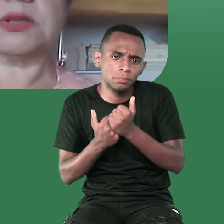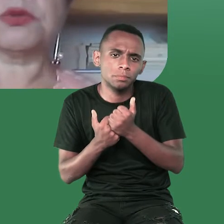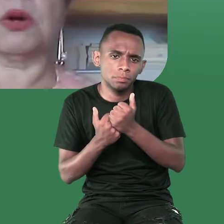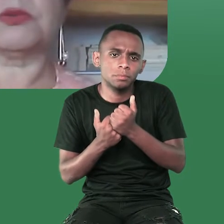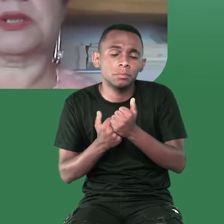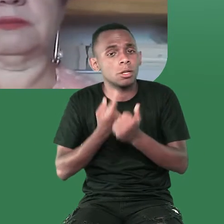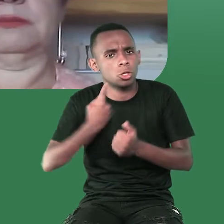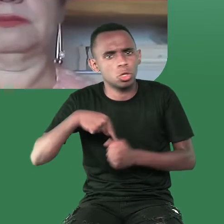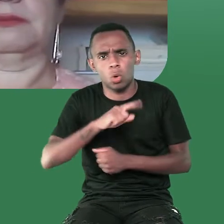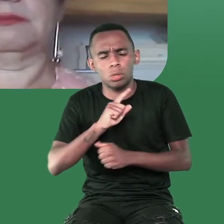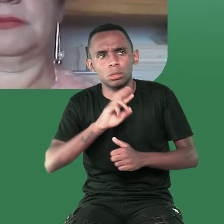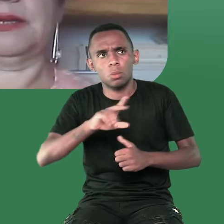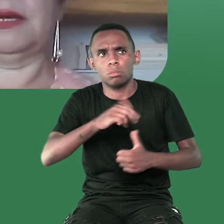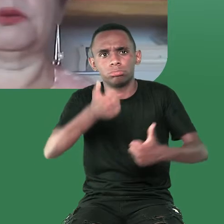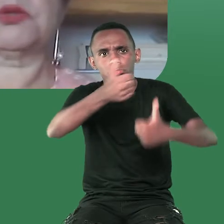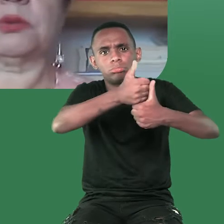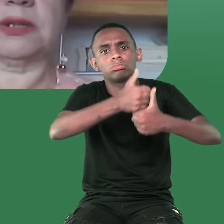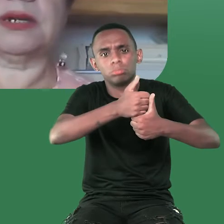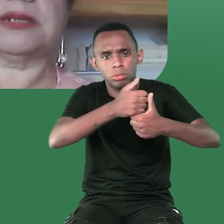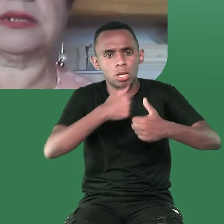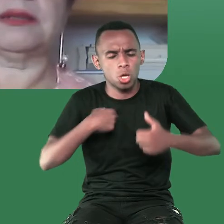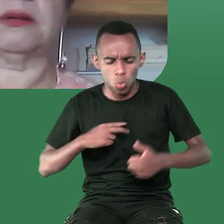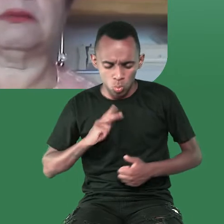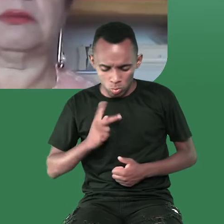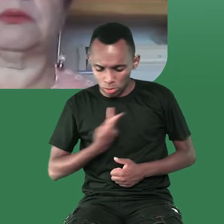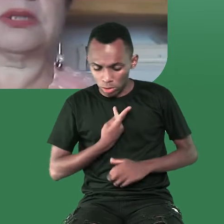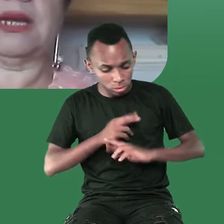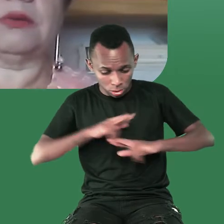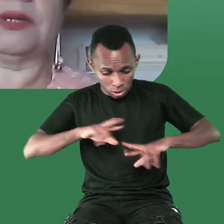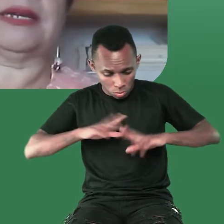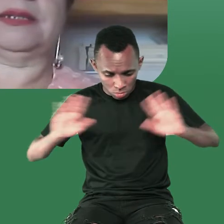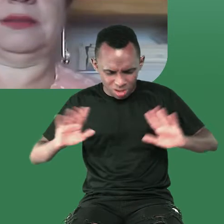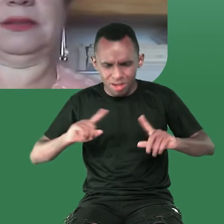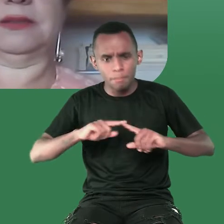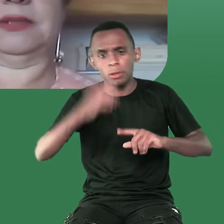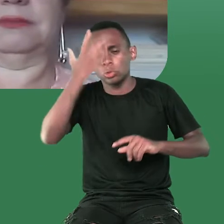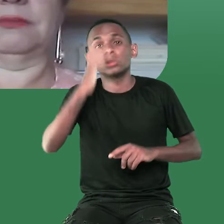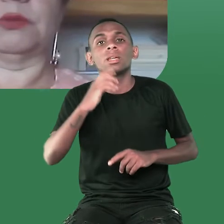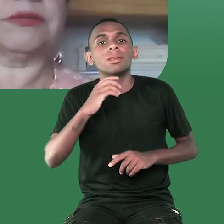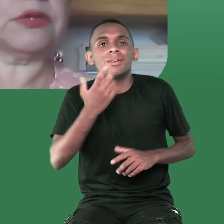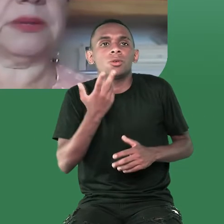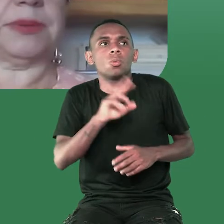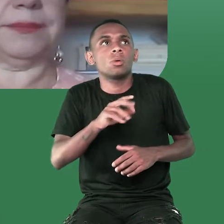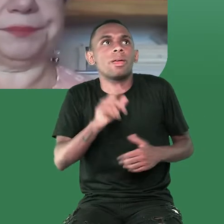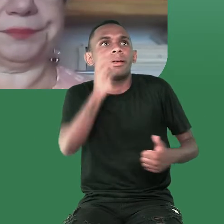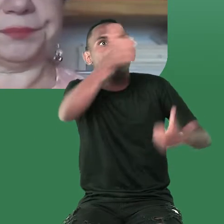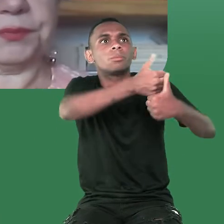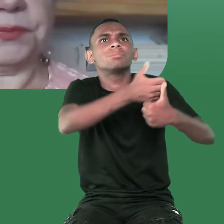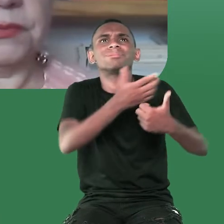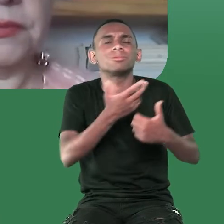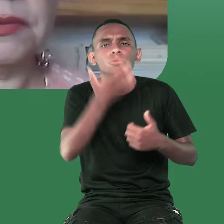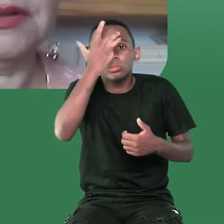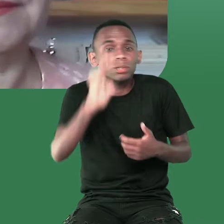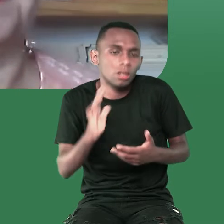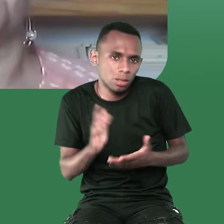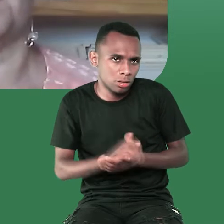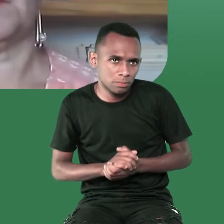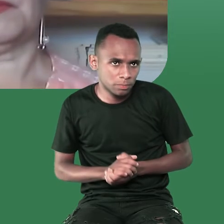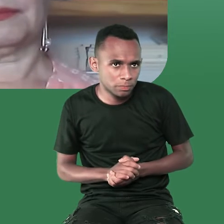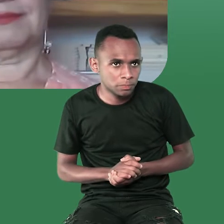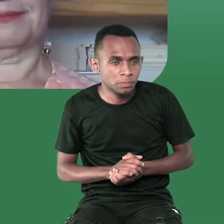reconhecendo que nós não somos, né, que eu não sou trans, então eu não sei o que é ser trans. Nunca vou saber,